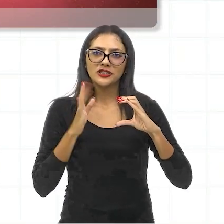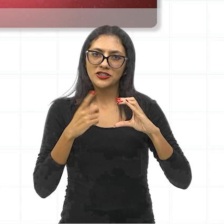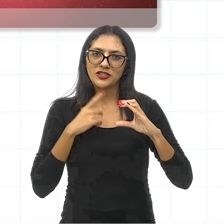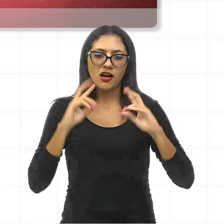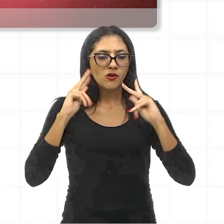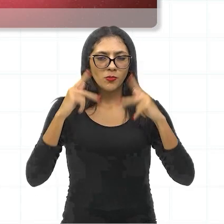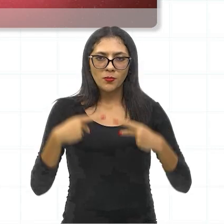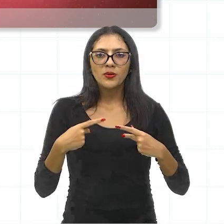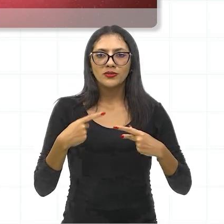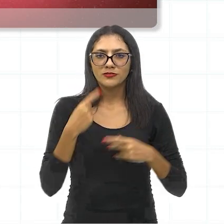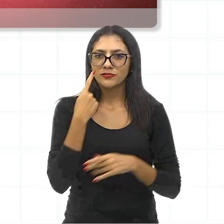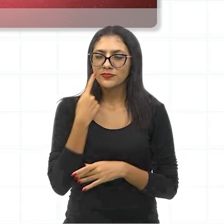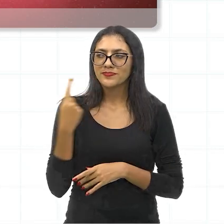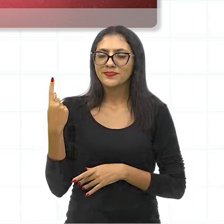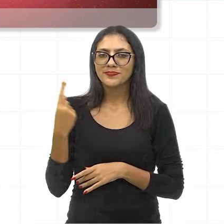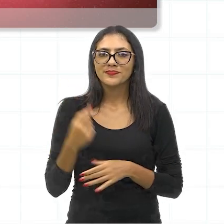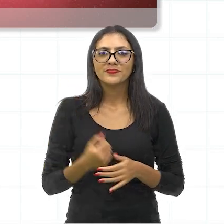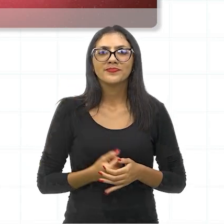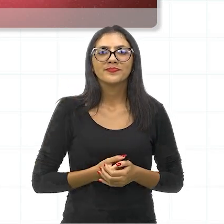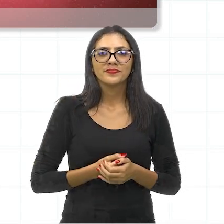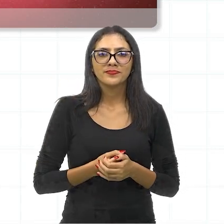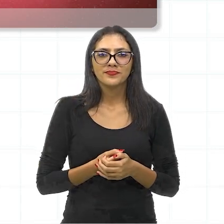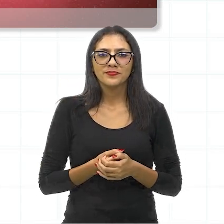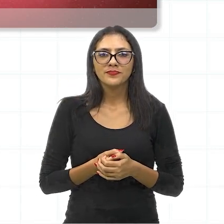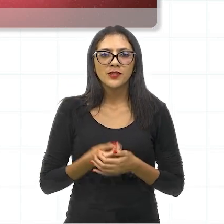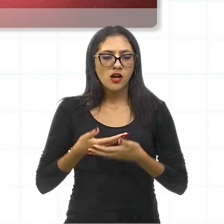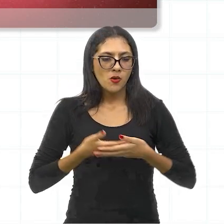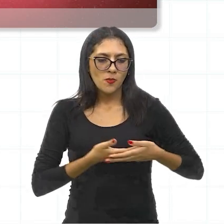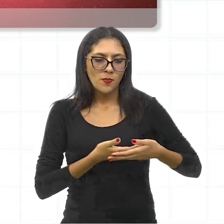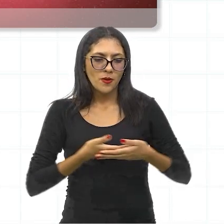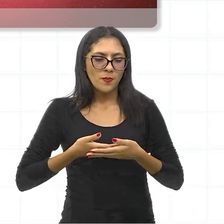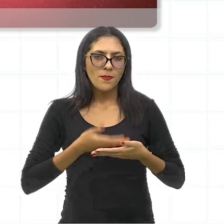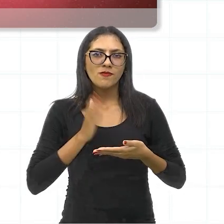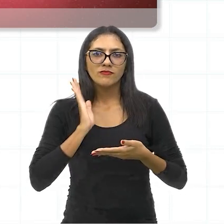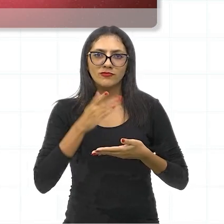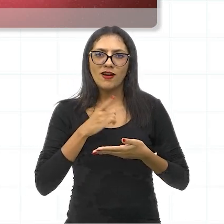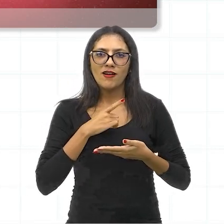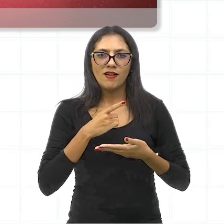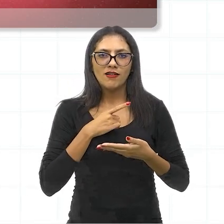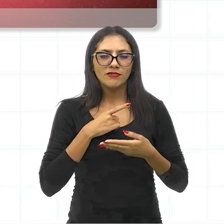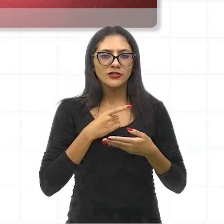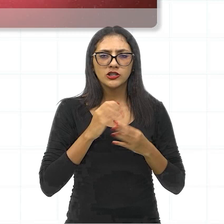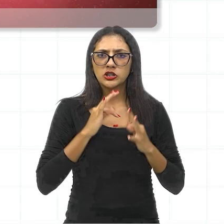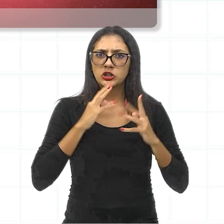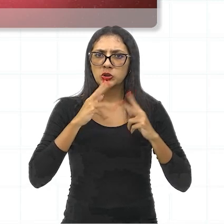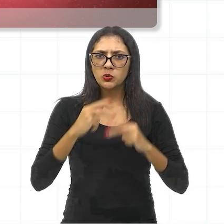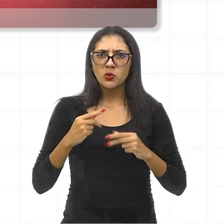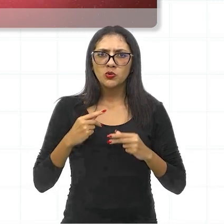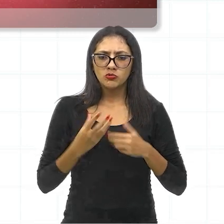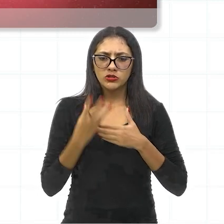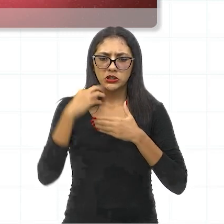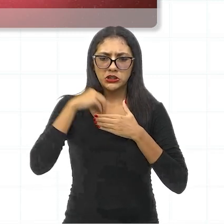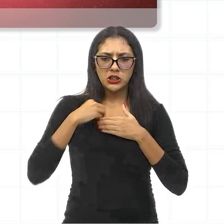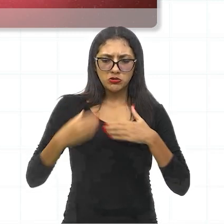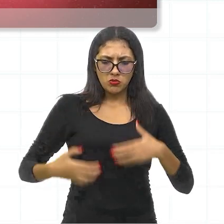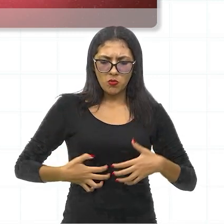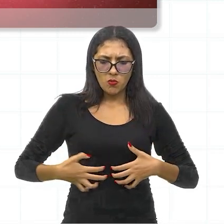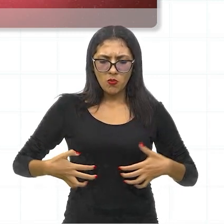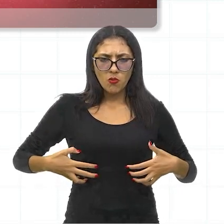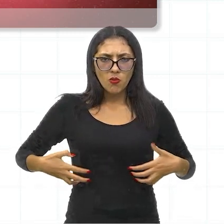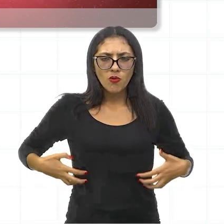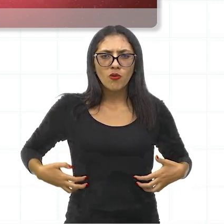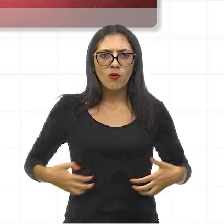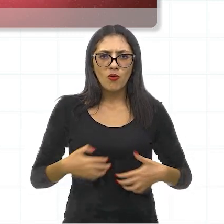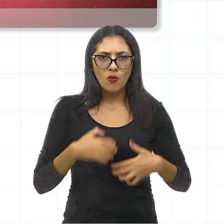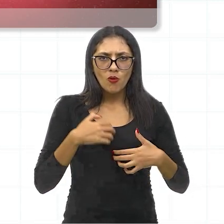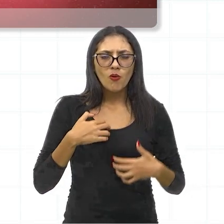por exemplo. Então, olha aí, quando o bebê já tem todos os órgãos internos, mesmo que eles